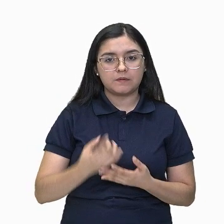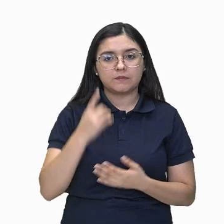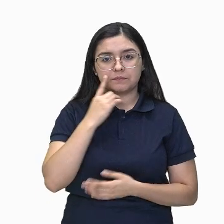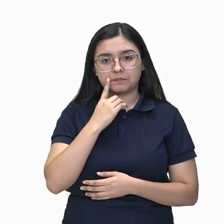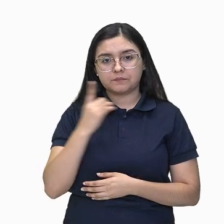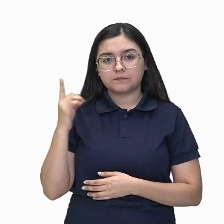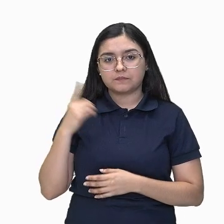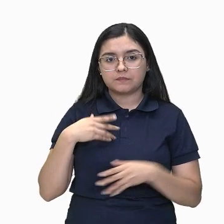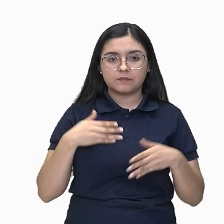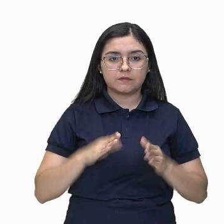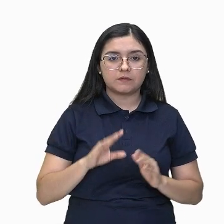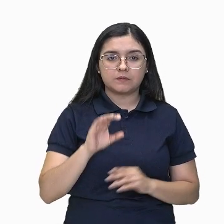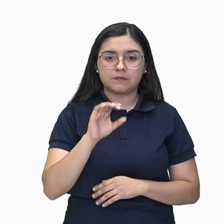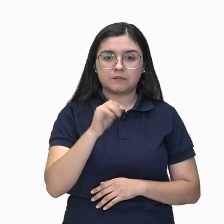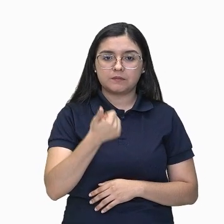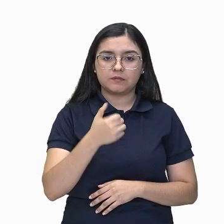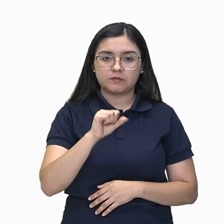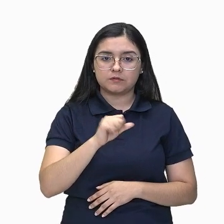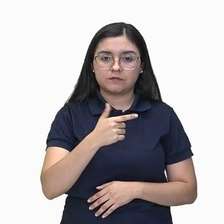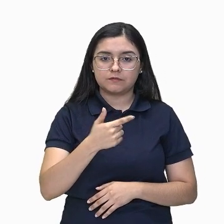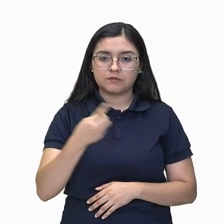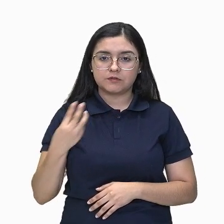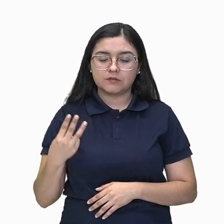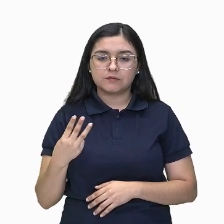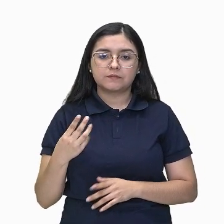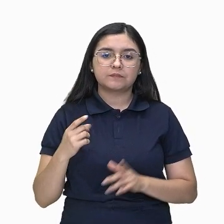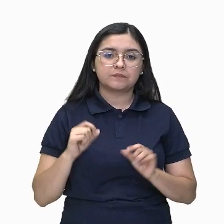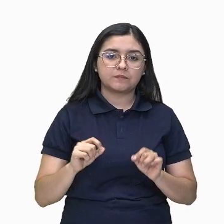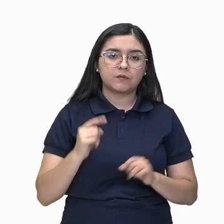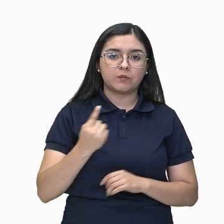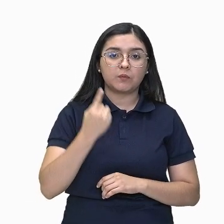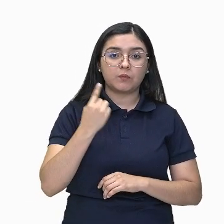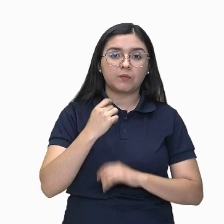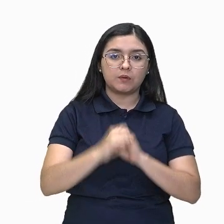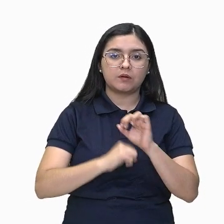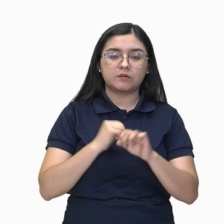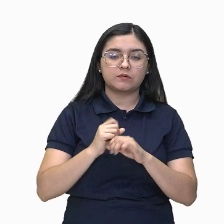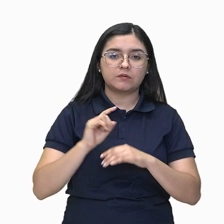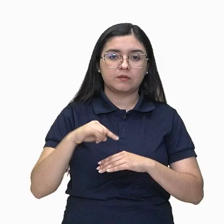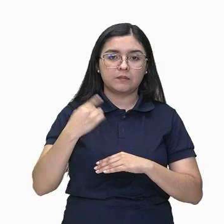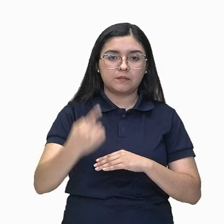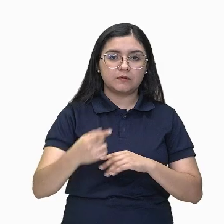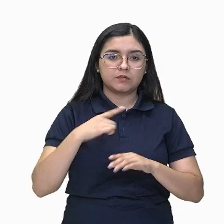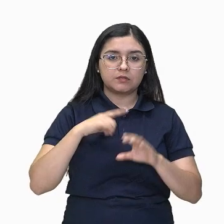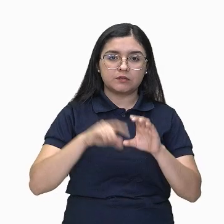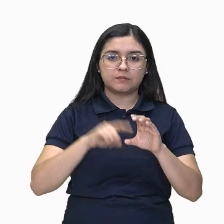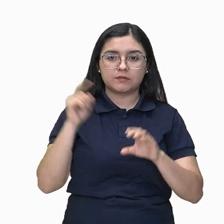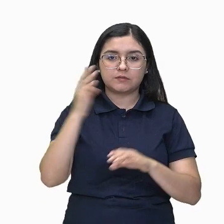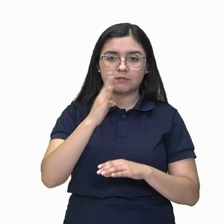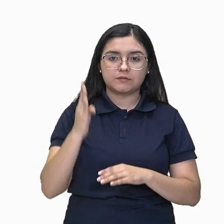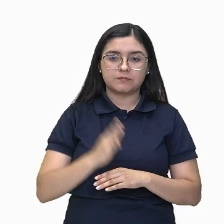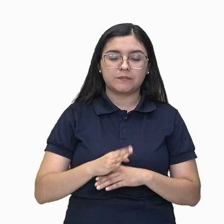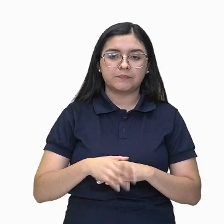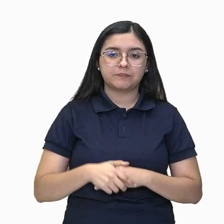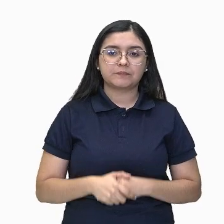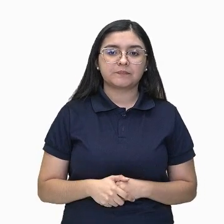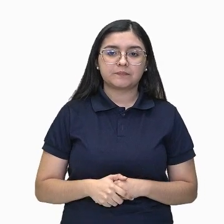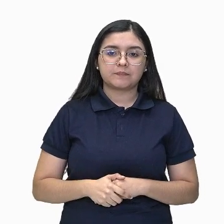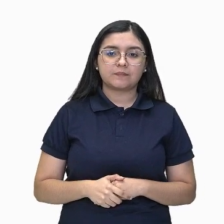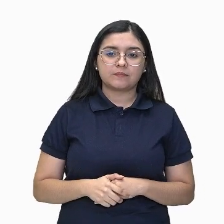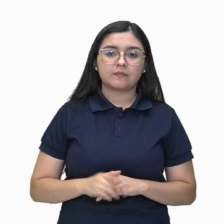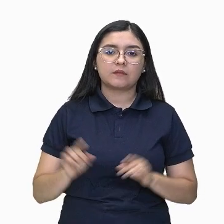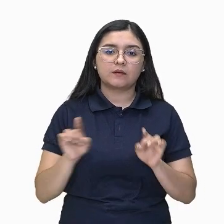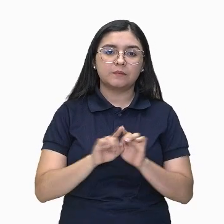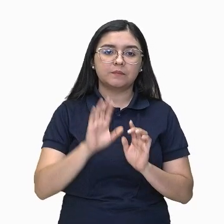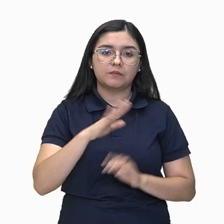Gonçalves Dias nascendo em 1823, um ano após a independência do Brasil, né? E